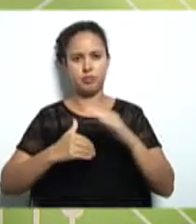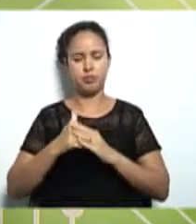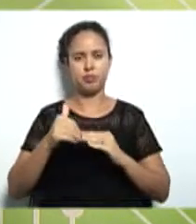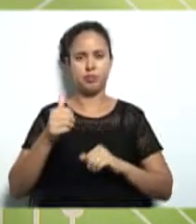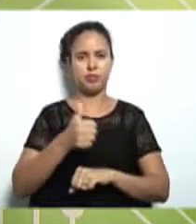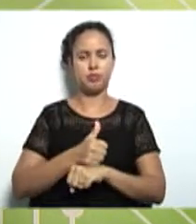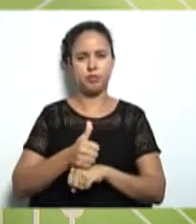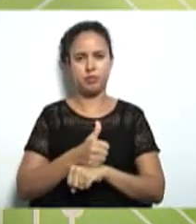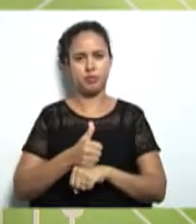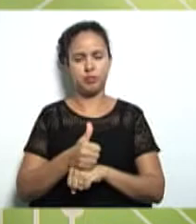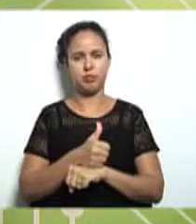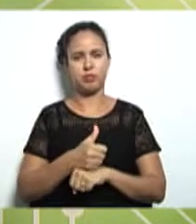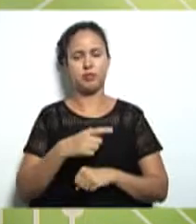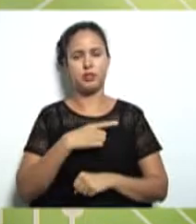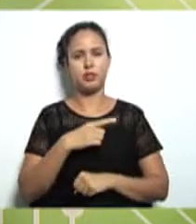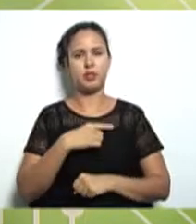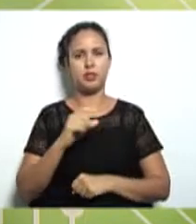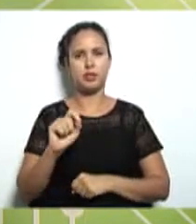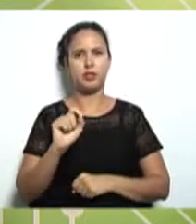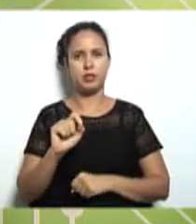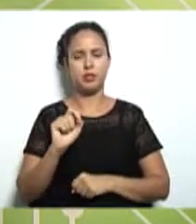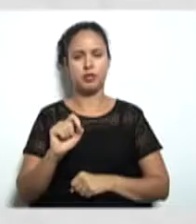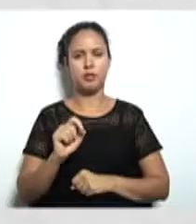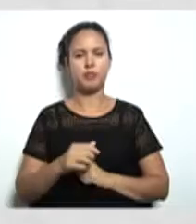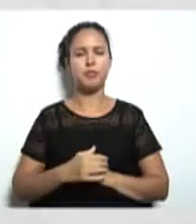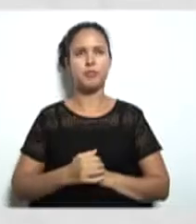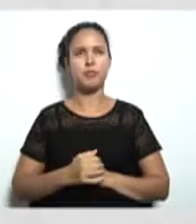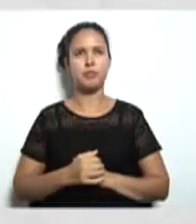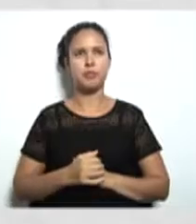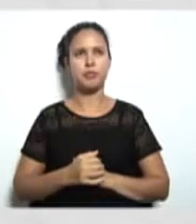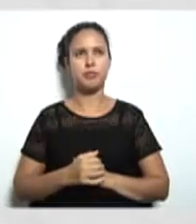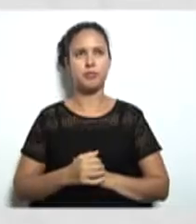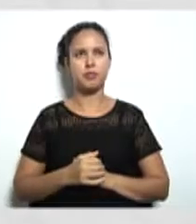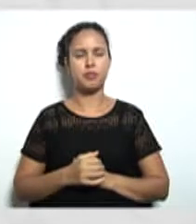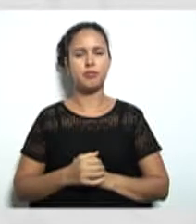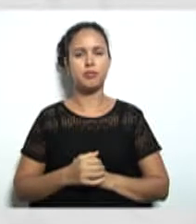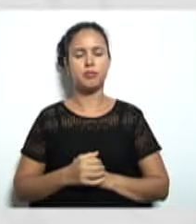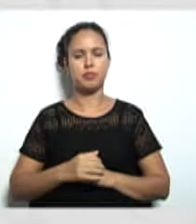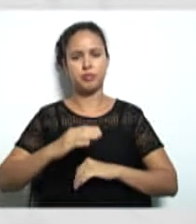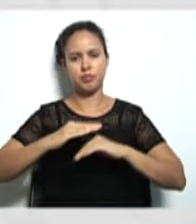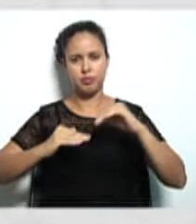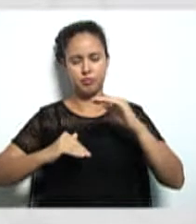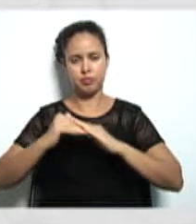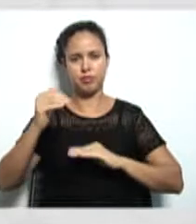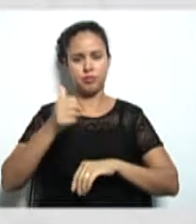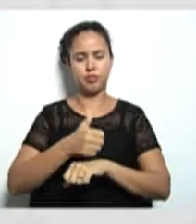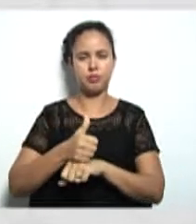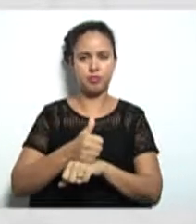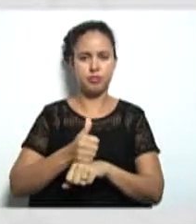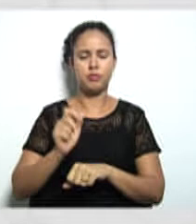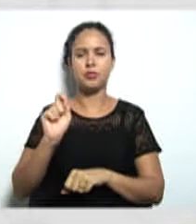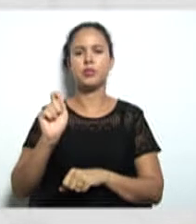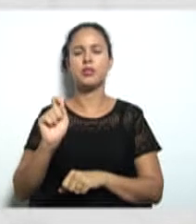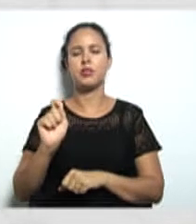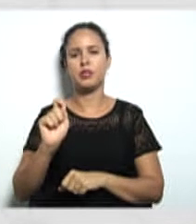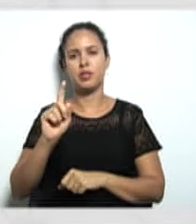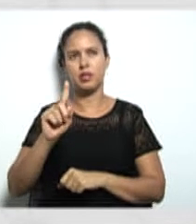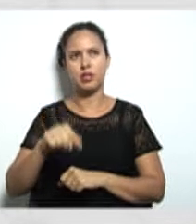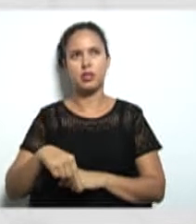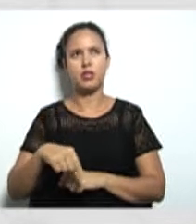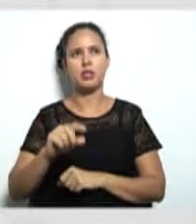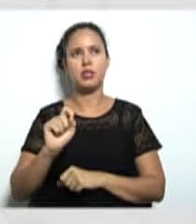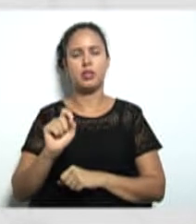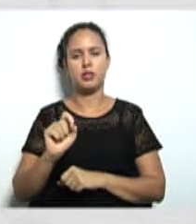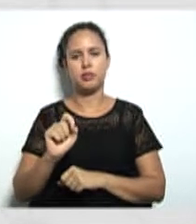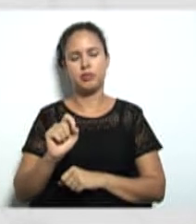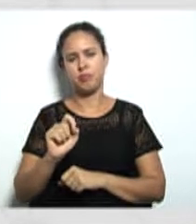profissional. Nós temos aqui, olha, prática profissional, o que é? A prática profissional, ela